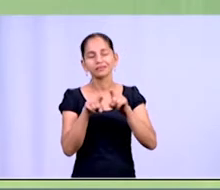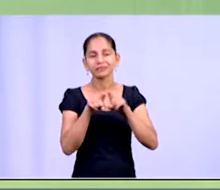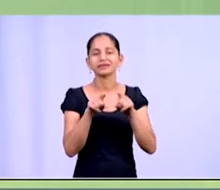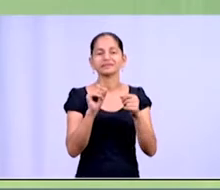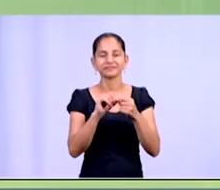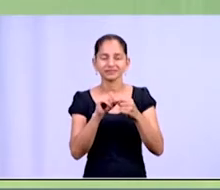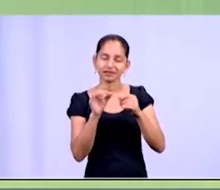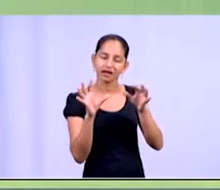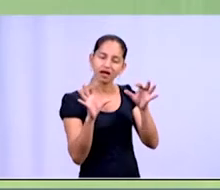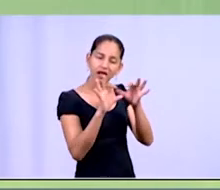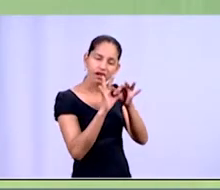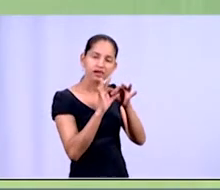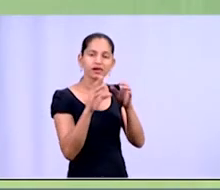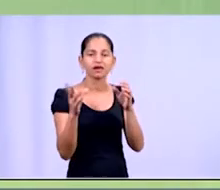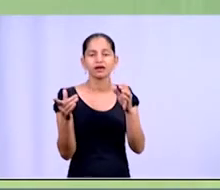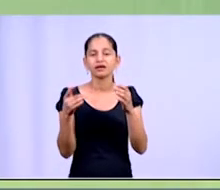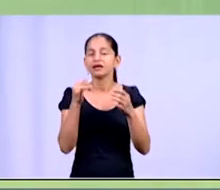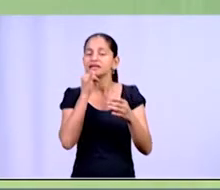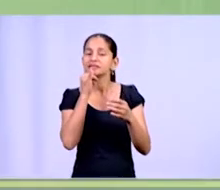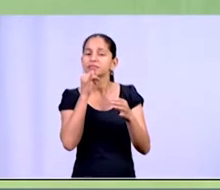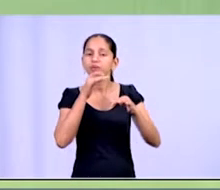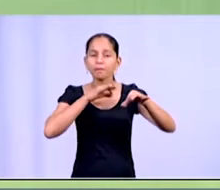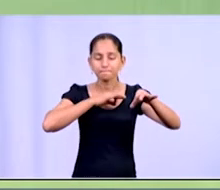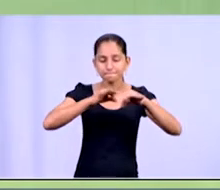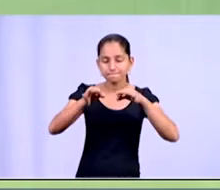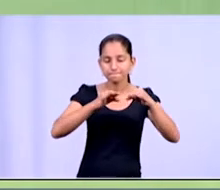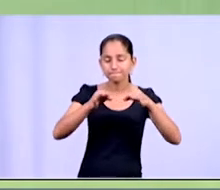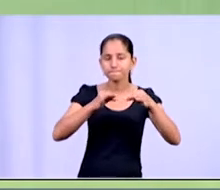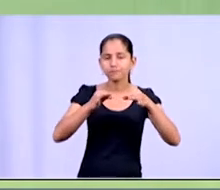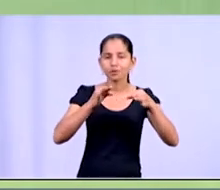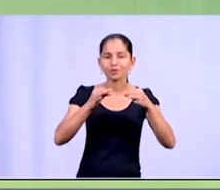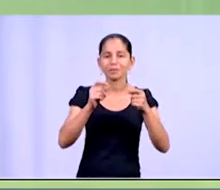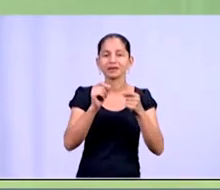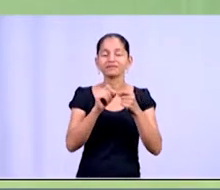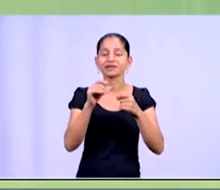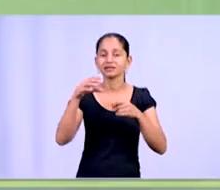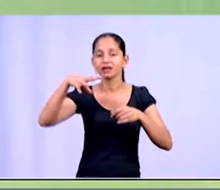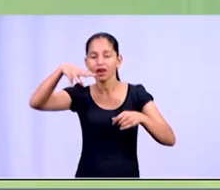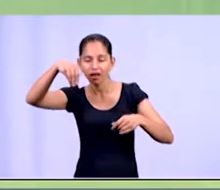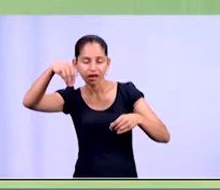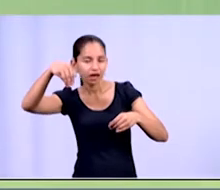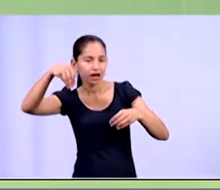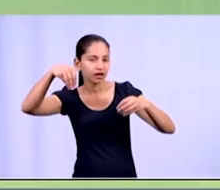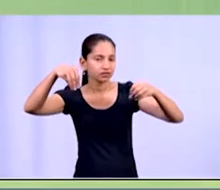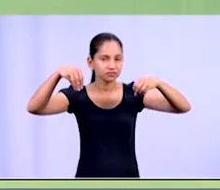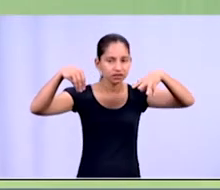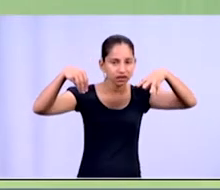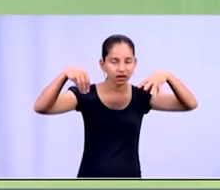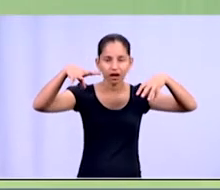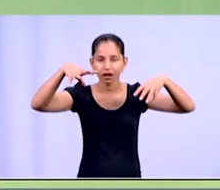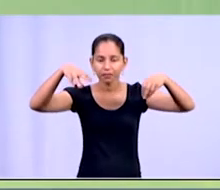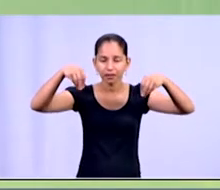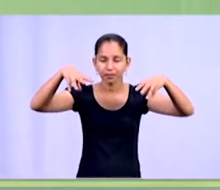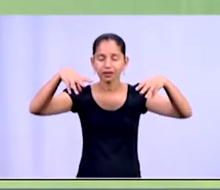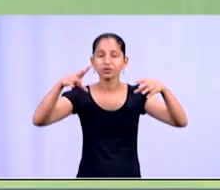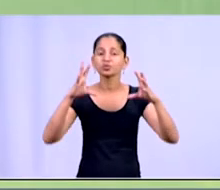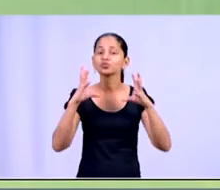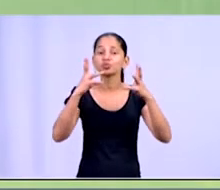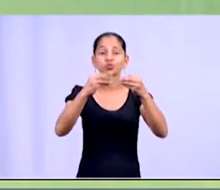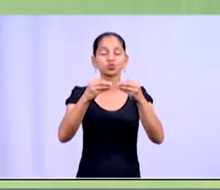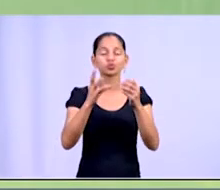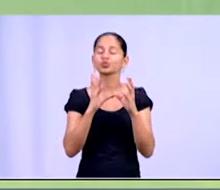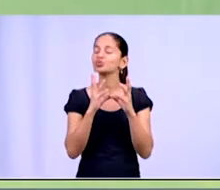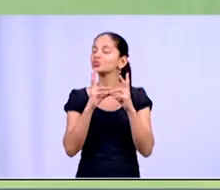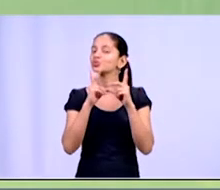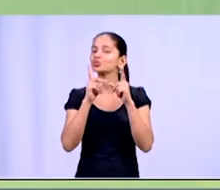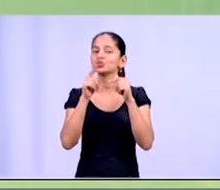fazia a programação, basicamente, no ligar e desligar. Olha aqui. Isso aqui era apenas